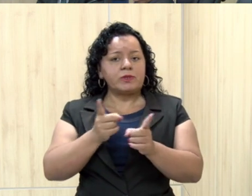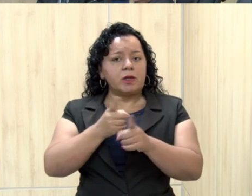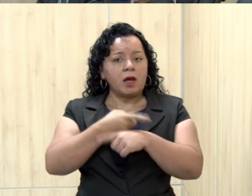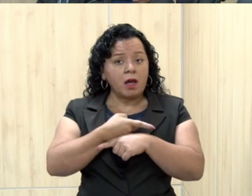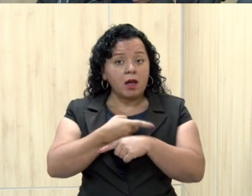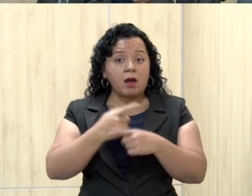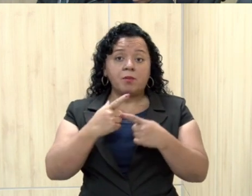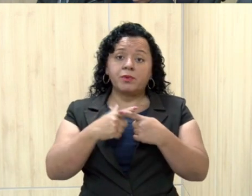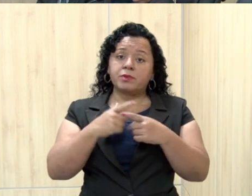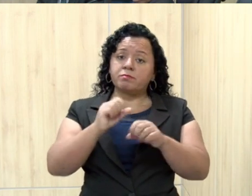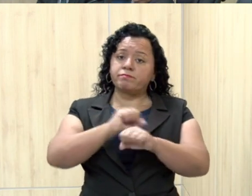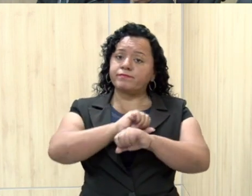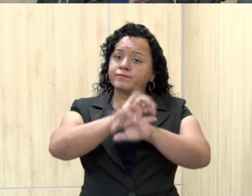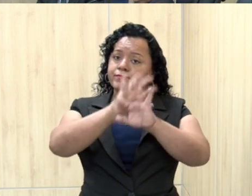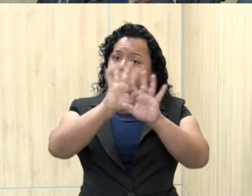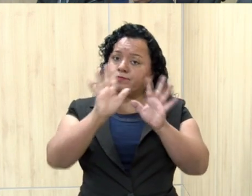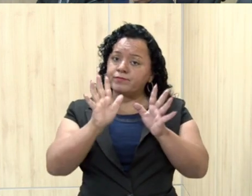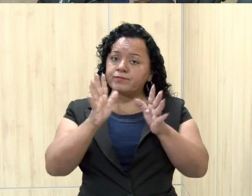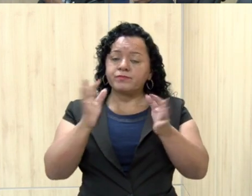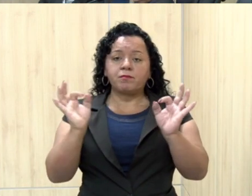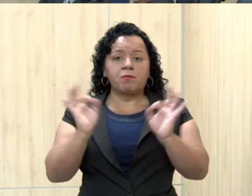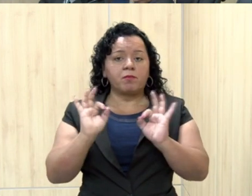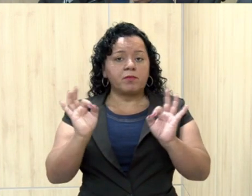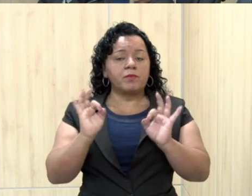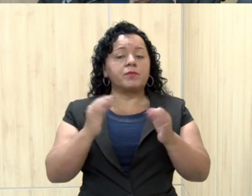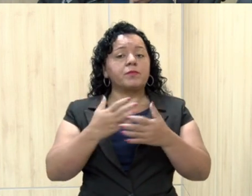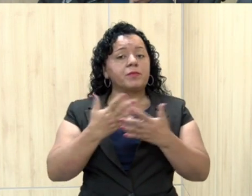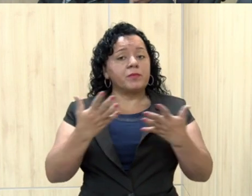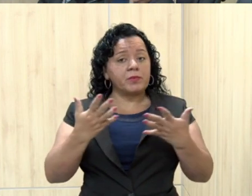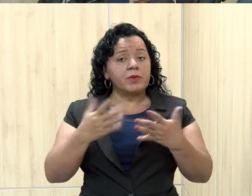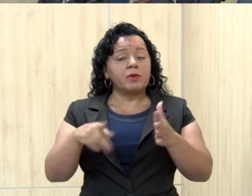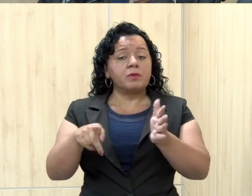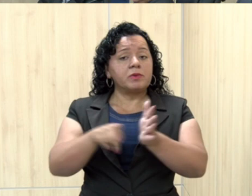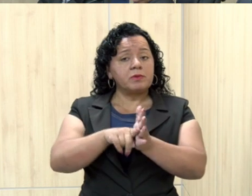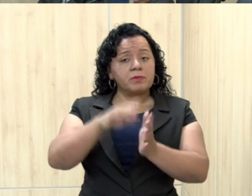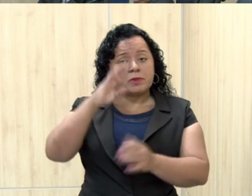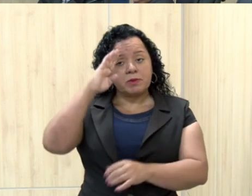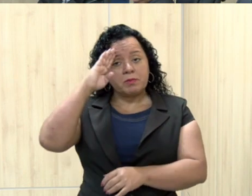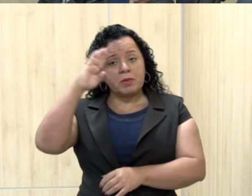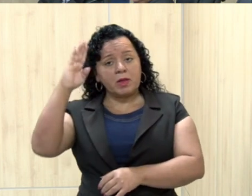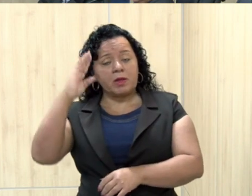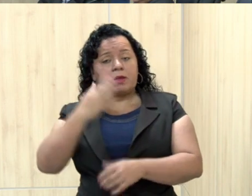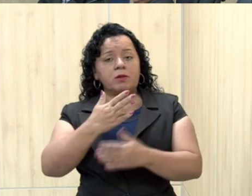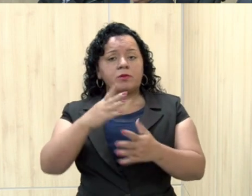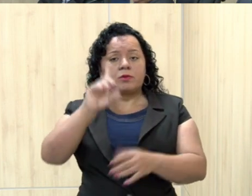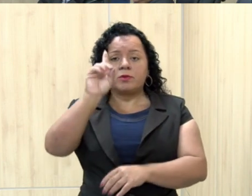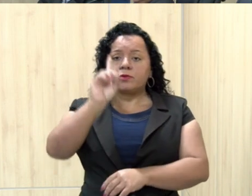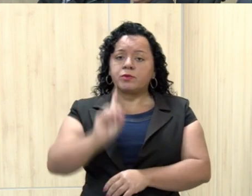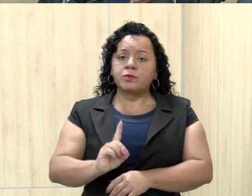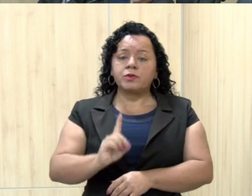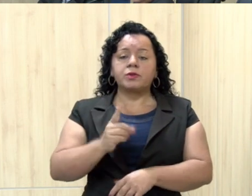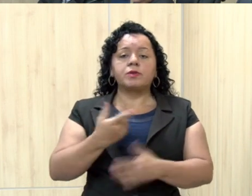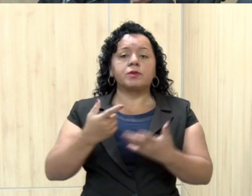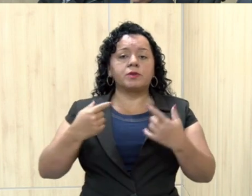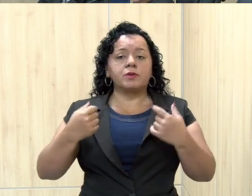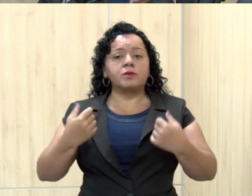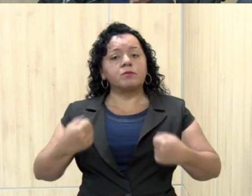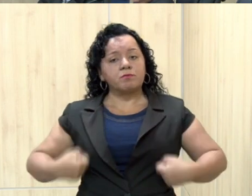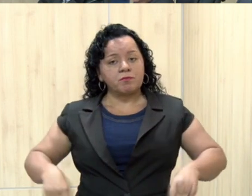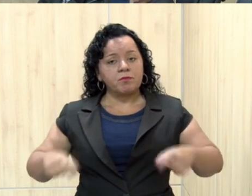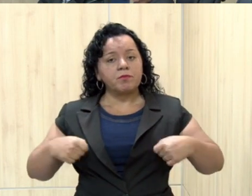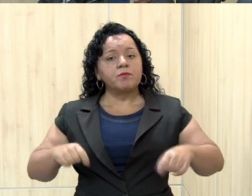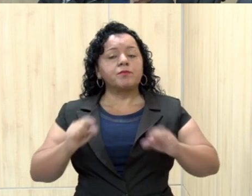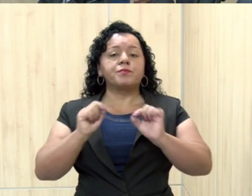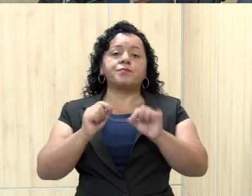transparência justamente nessa parte do Direito do Consumidor e a gente fica muito feliz porque infelizmente